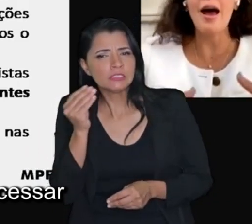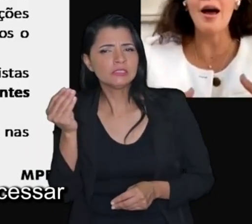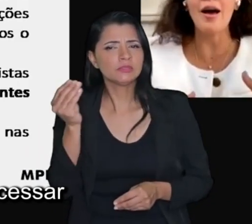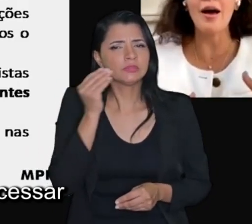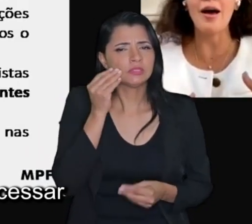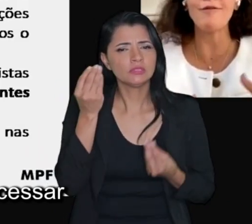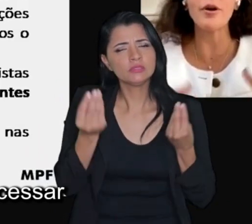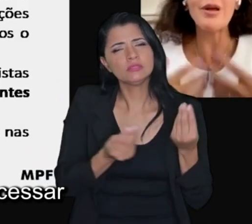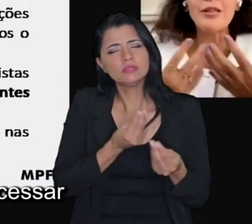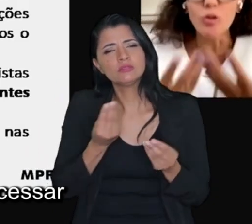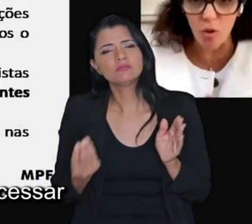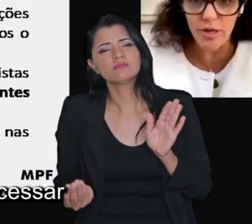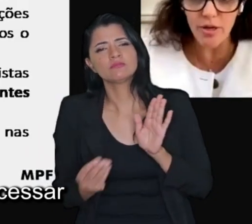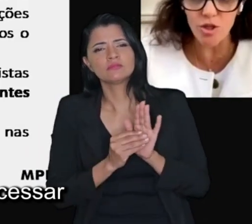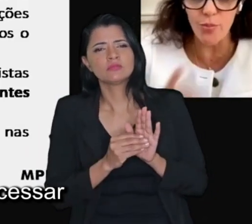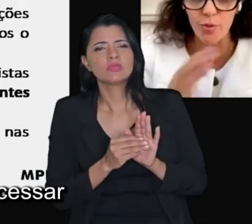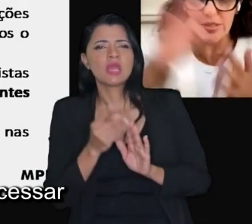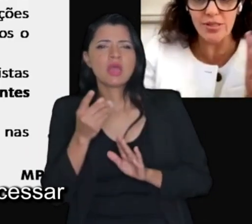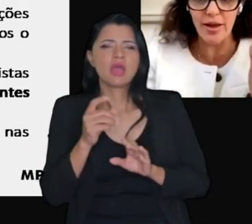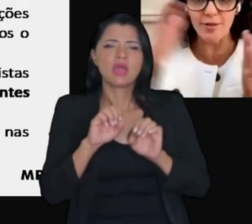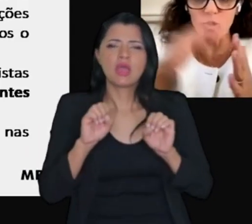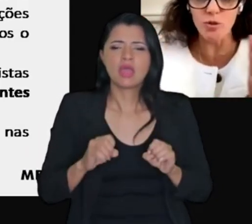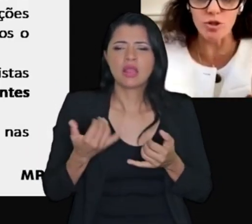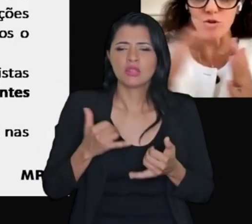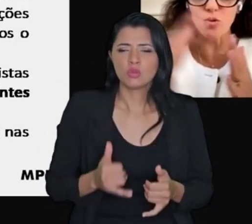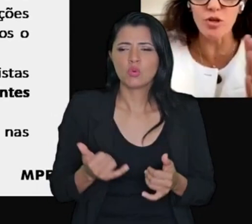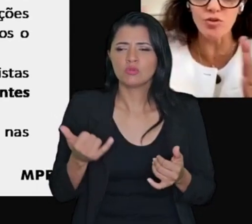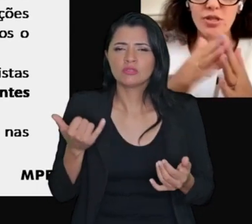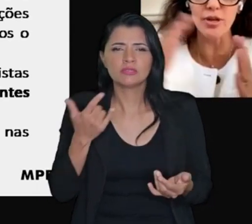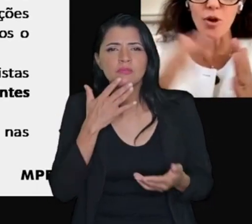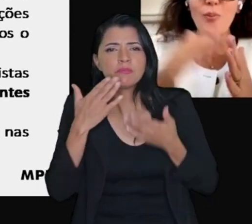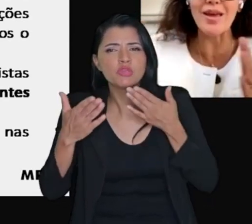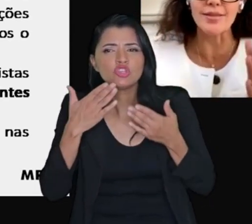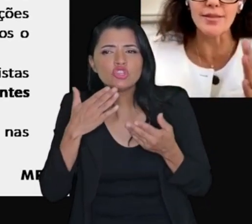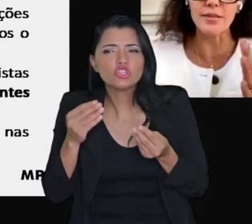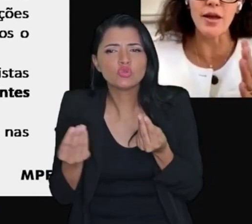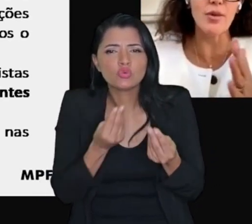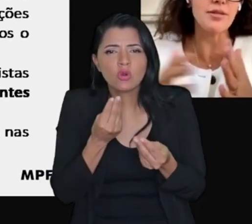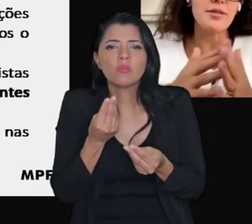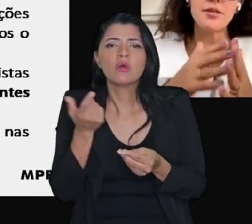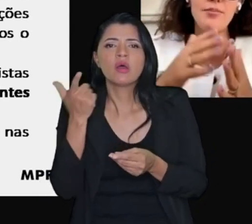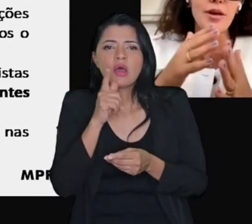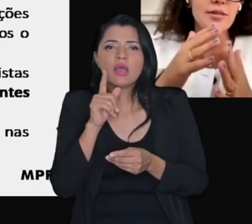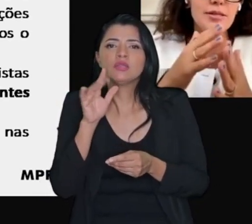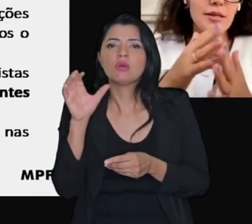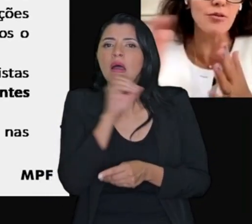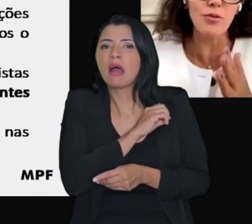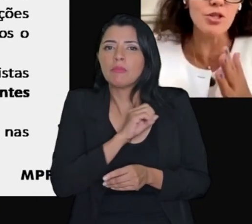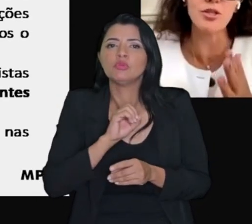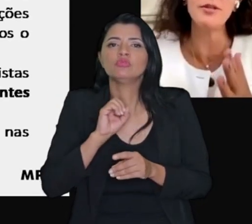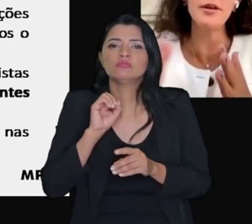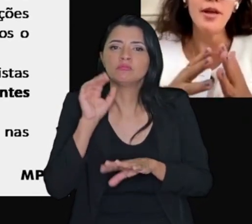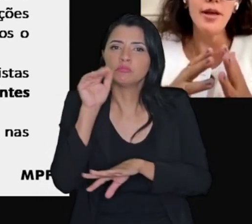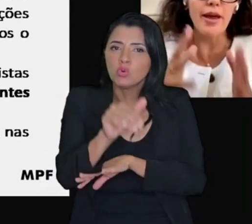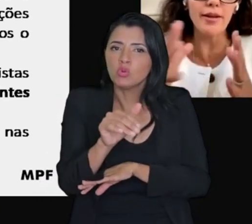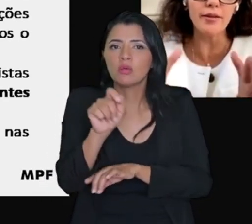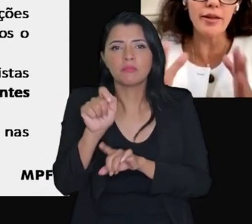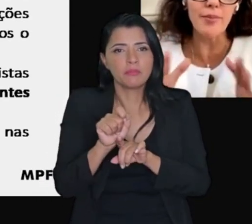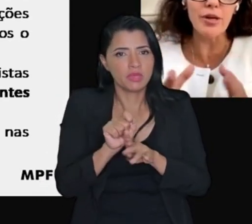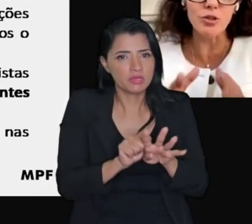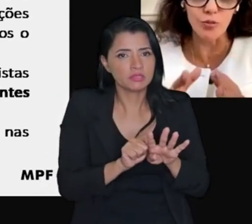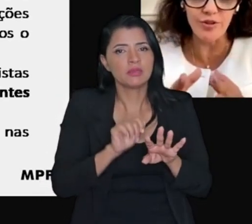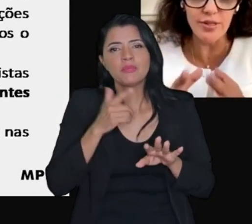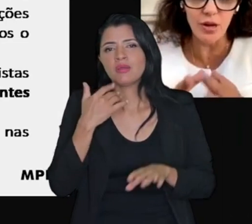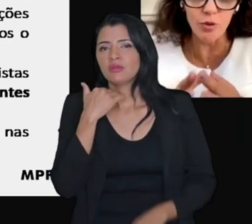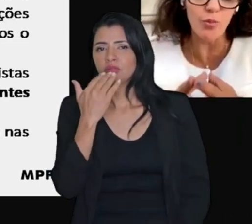colocar a forma eletrônica de processar esses pedidos. Com isso se ganham meses, né? Mas existem países que não adianta, que ainda